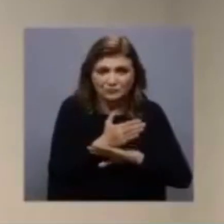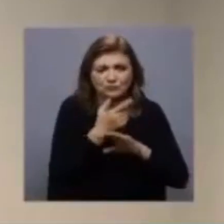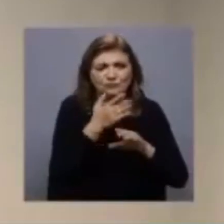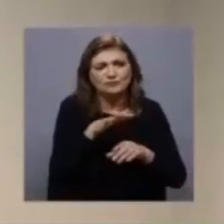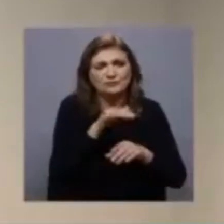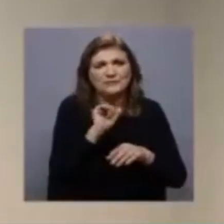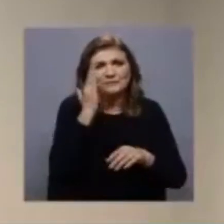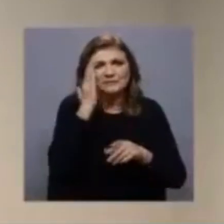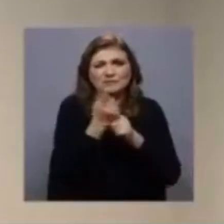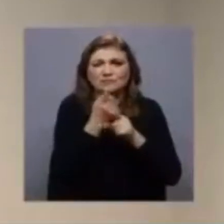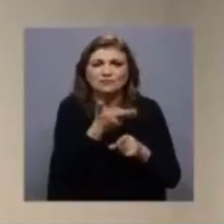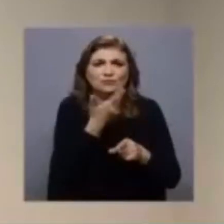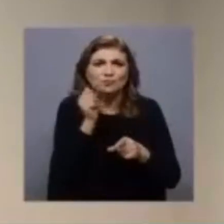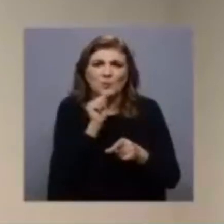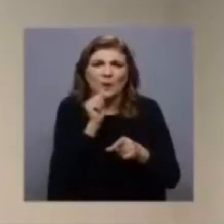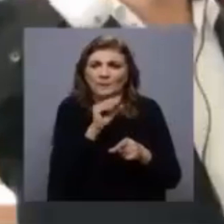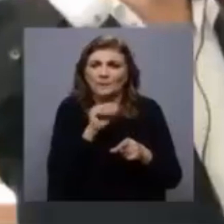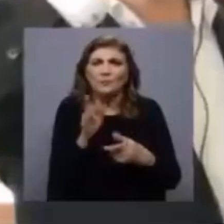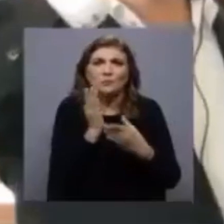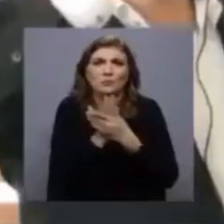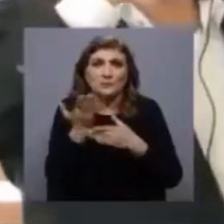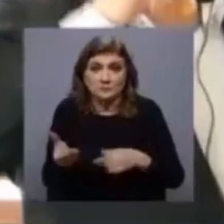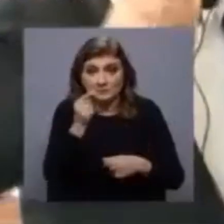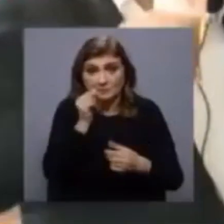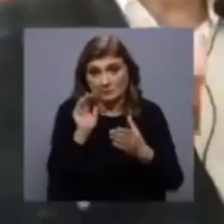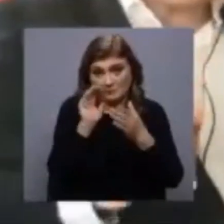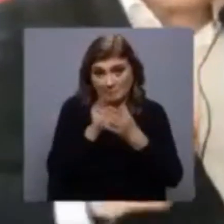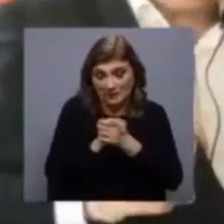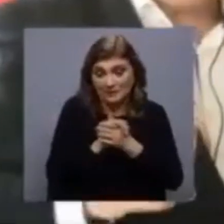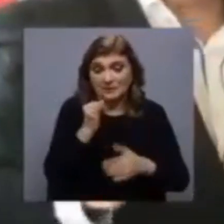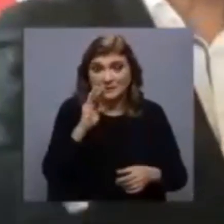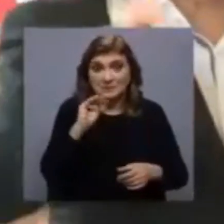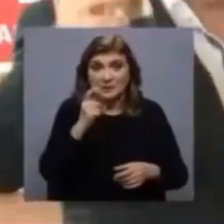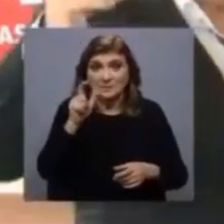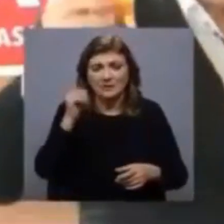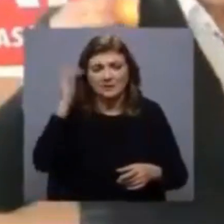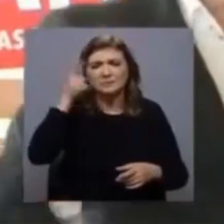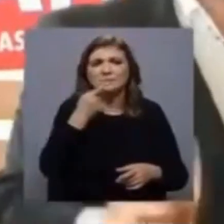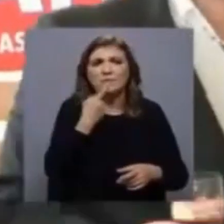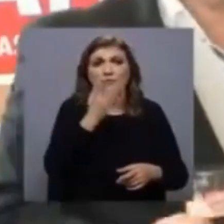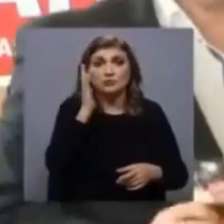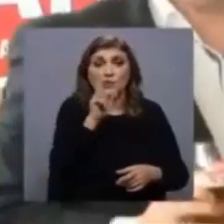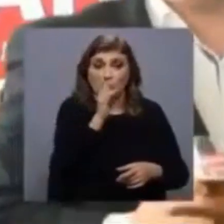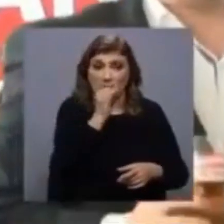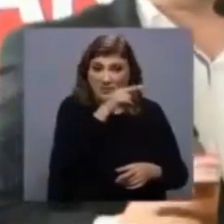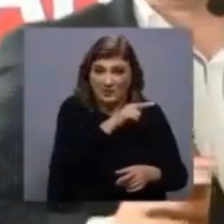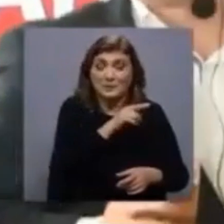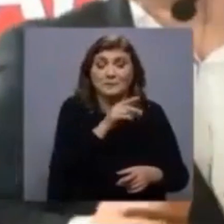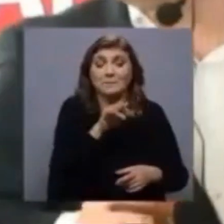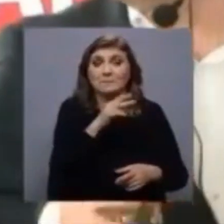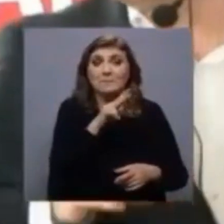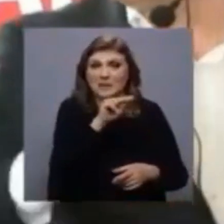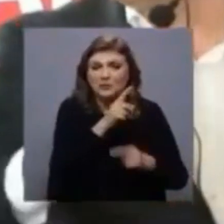uma prova inquinada, que não pode ser usada no processo. O marido de Isabel dos Santos já tinha acusado o português Rui Pinto de ser o responsável